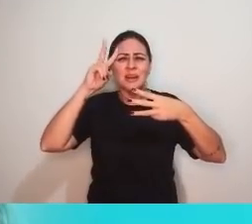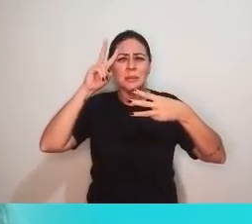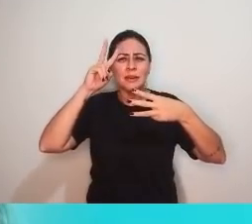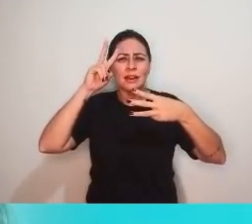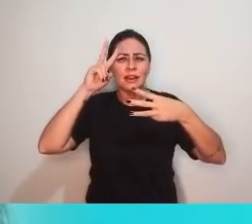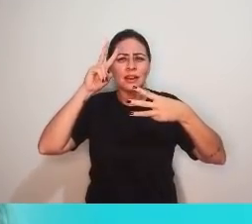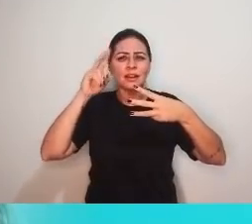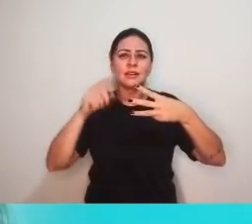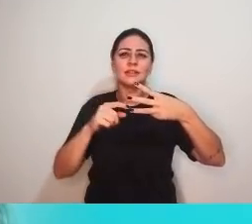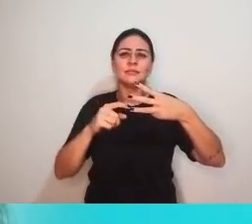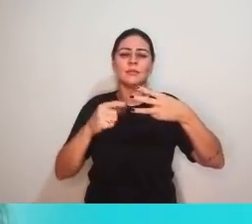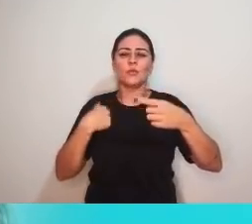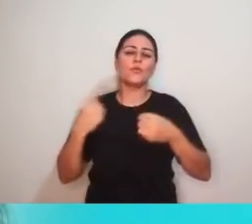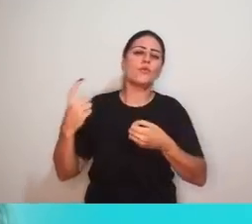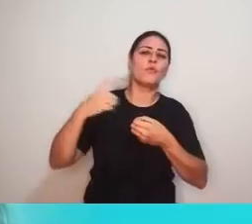vocês.